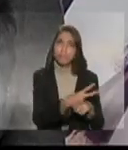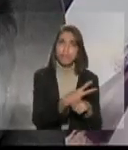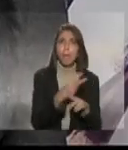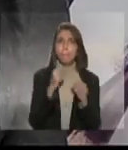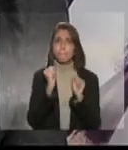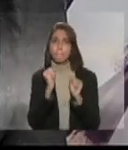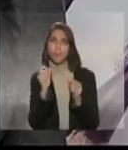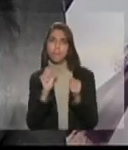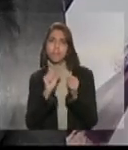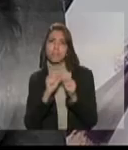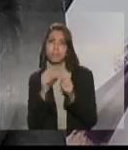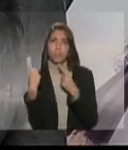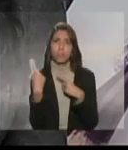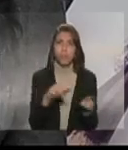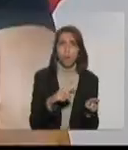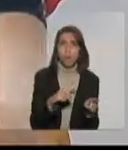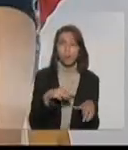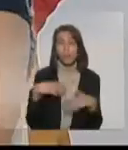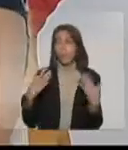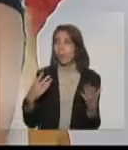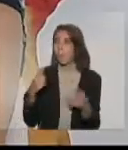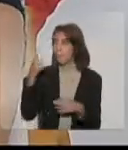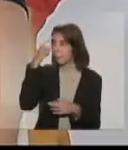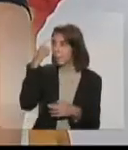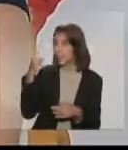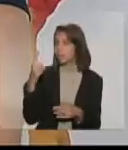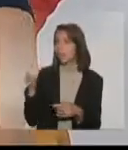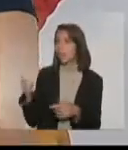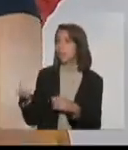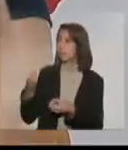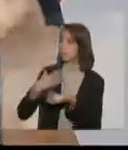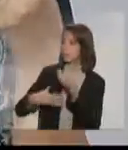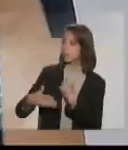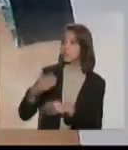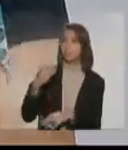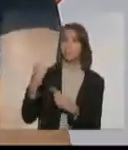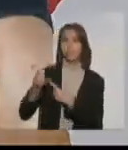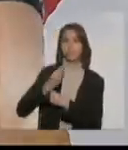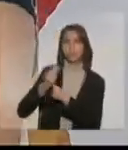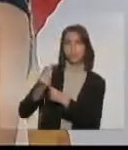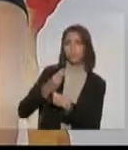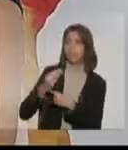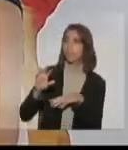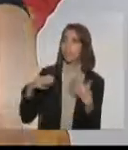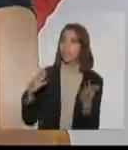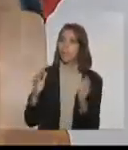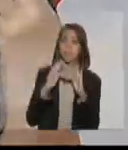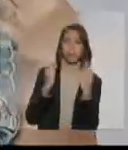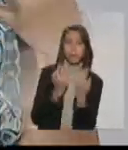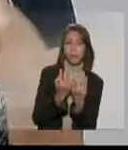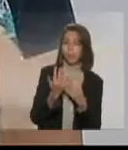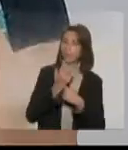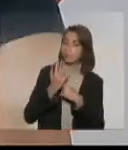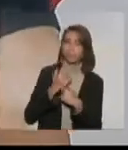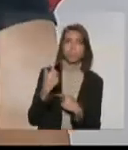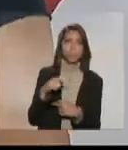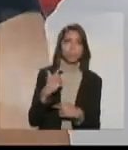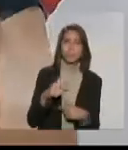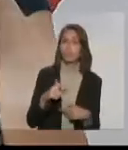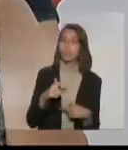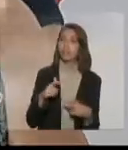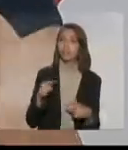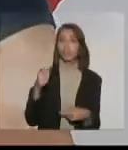ele tinha coisas o que vocês não abandono porque ele meu provedor não abandona por que não tenha apoio externo não o dono